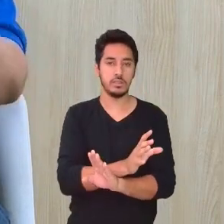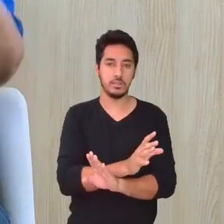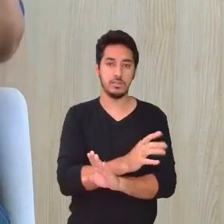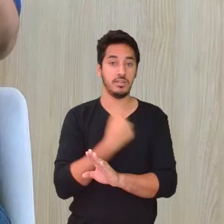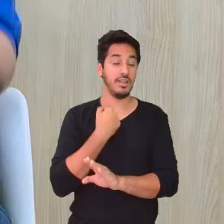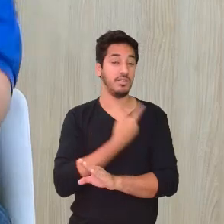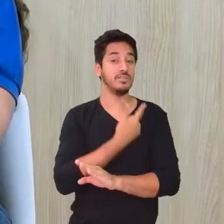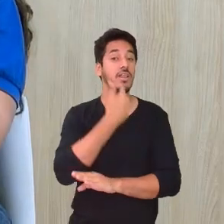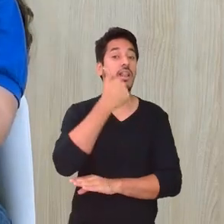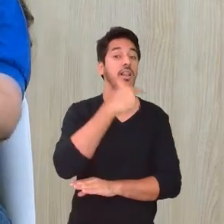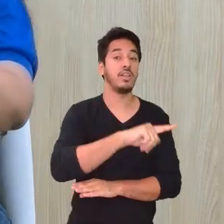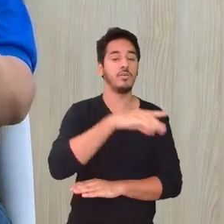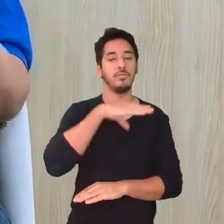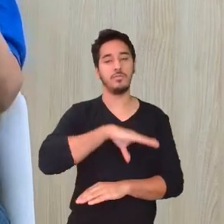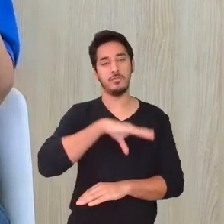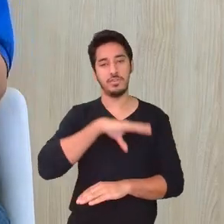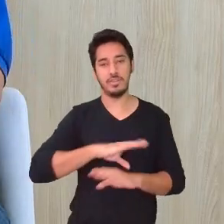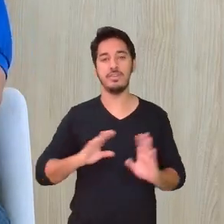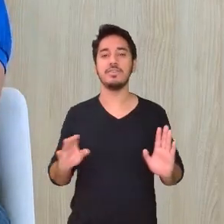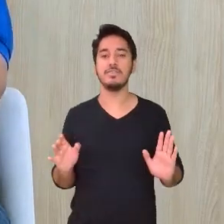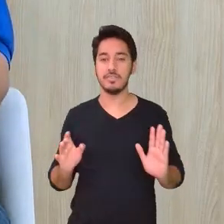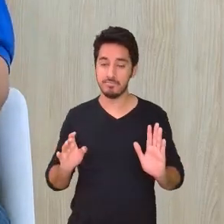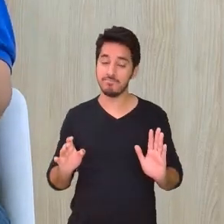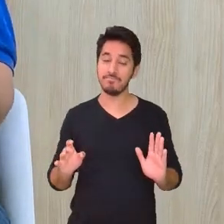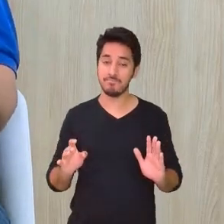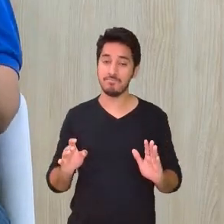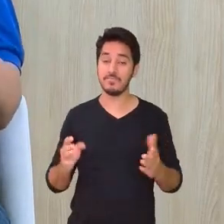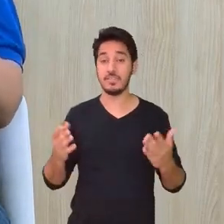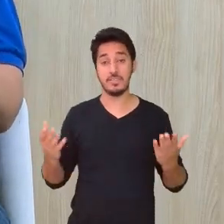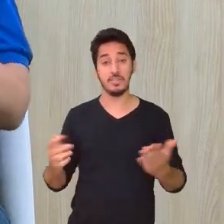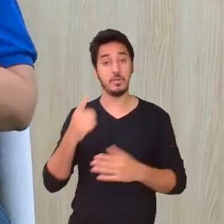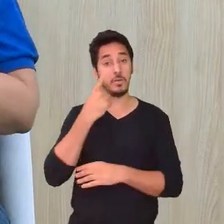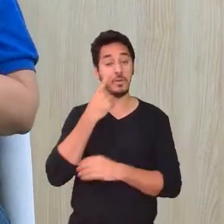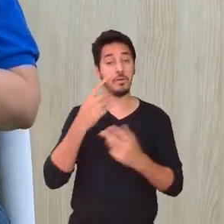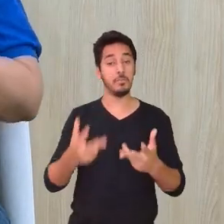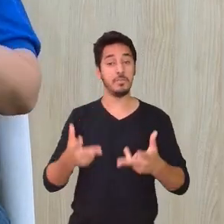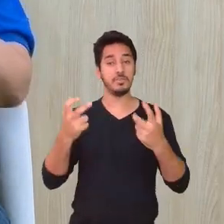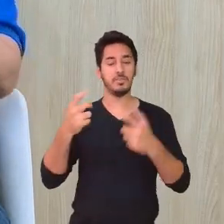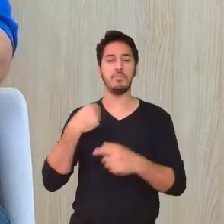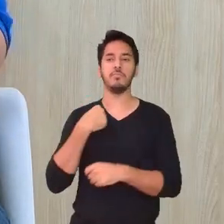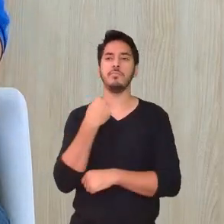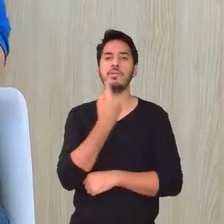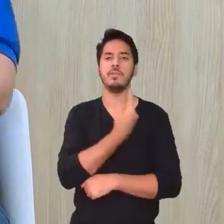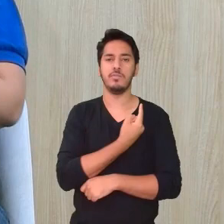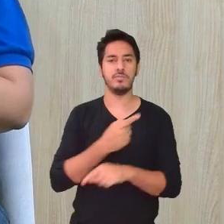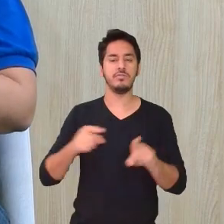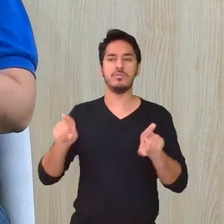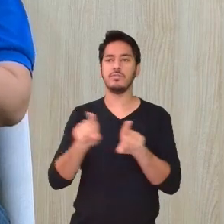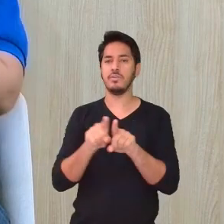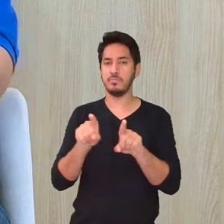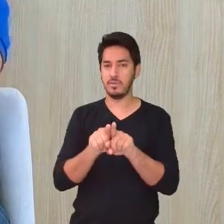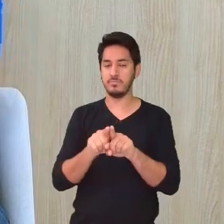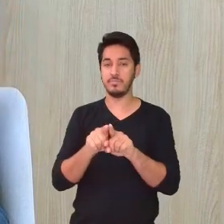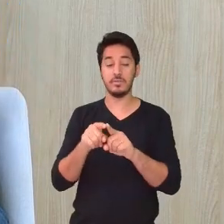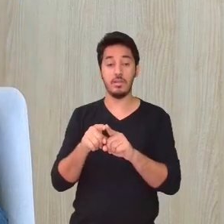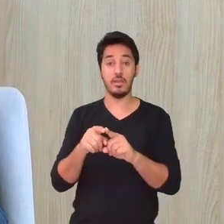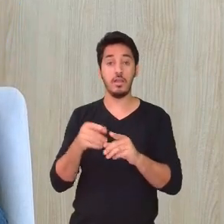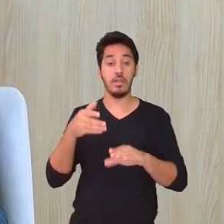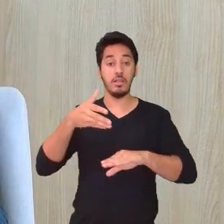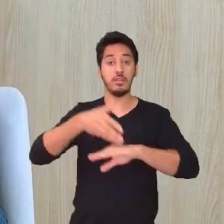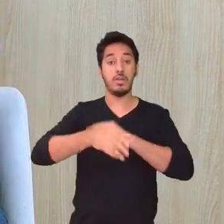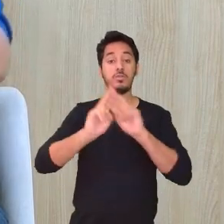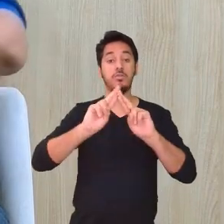da nossa língua portuguesa, das nossas palavras. Então, gente, percebam que para a gente também entrar no universo de